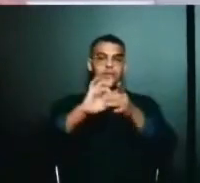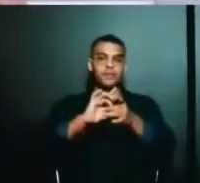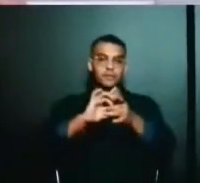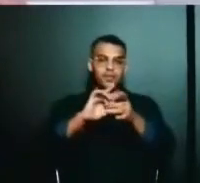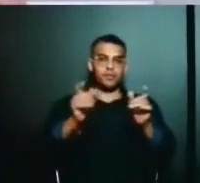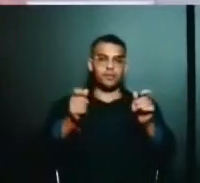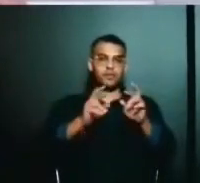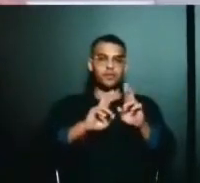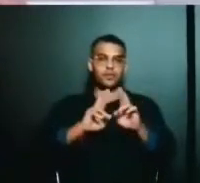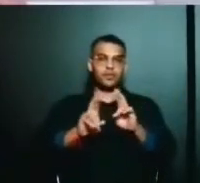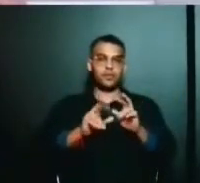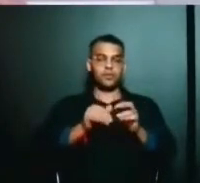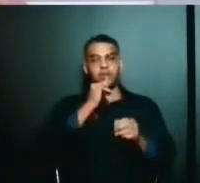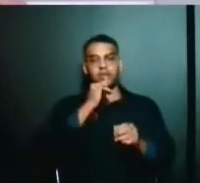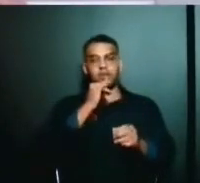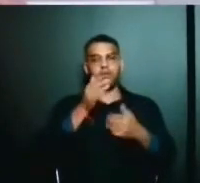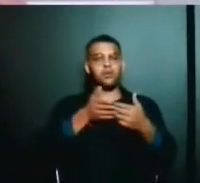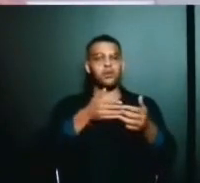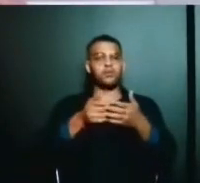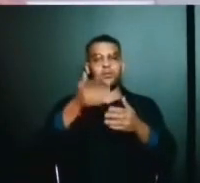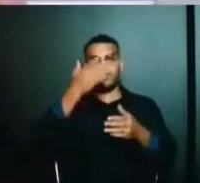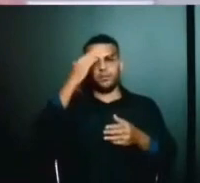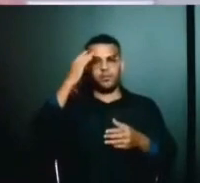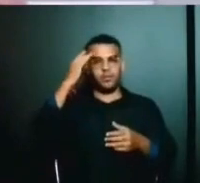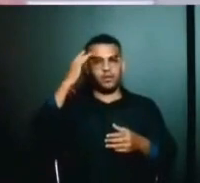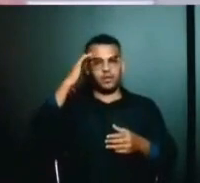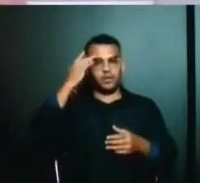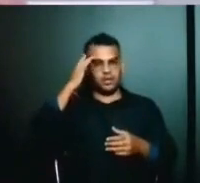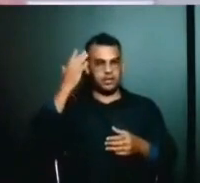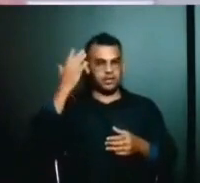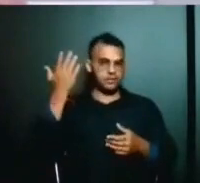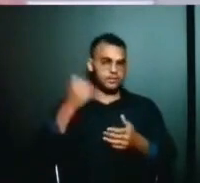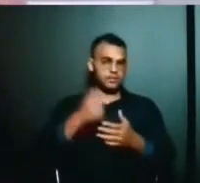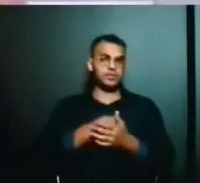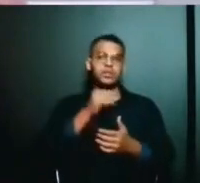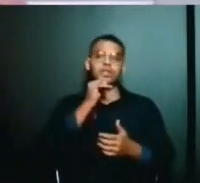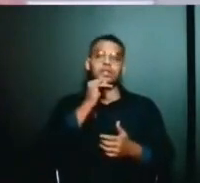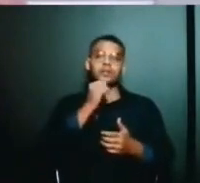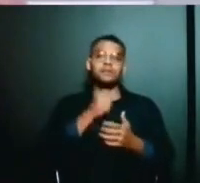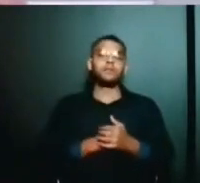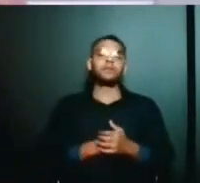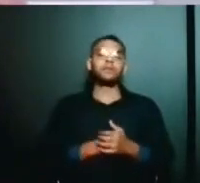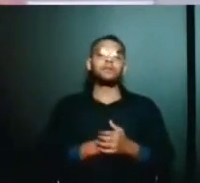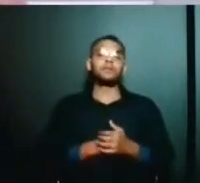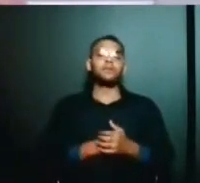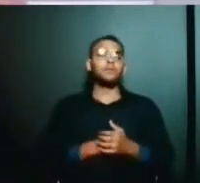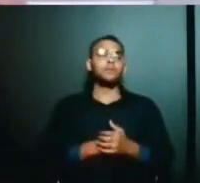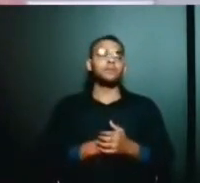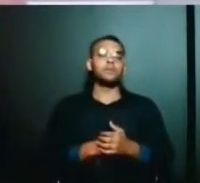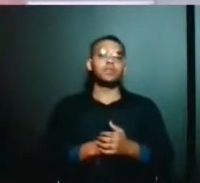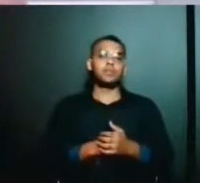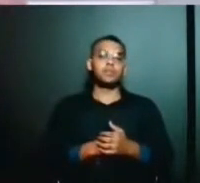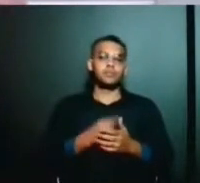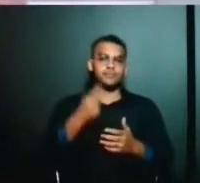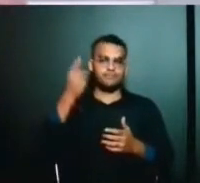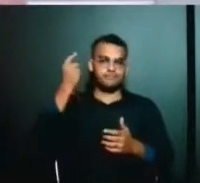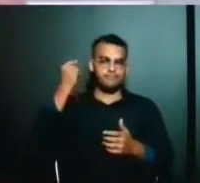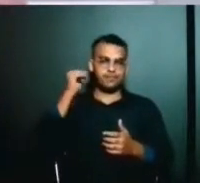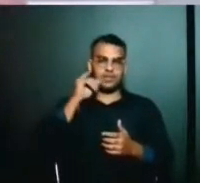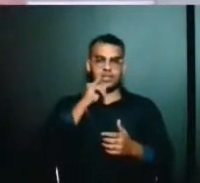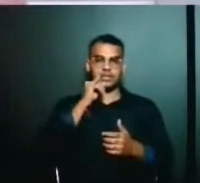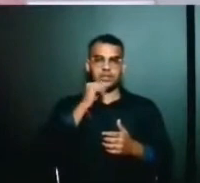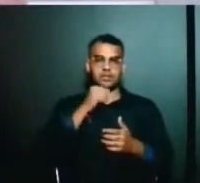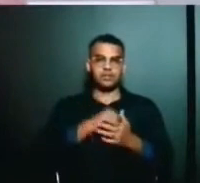exemplo muito simples, qualquer pessoa vai entender, até os ministros. Por exemplo, antigamente, quando